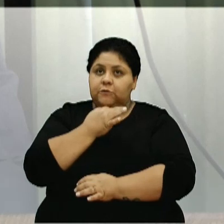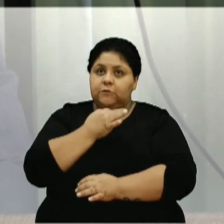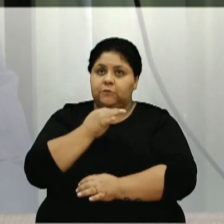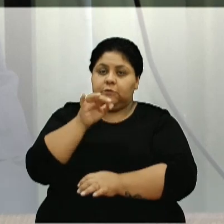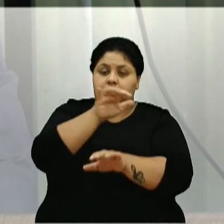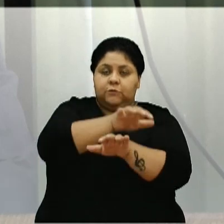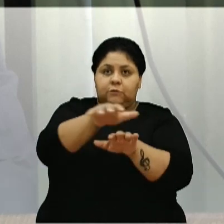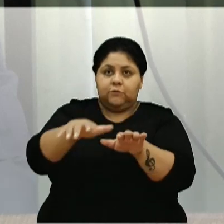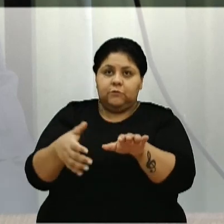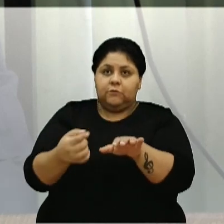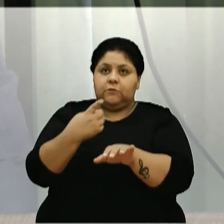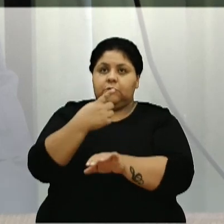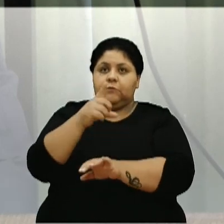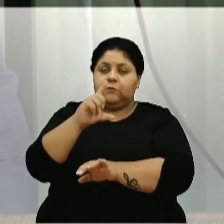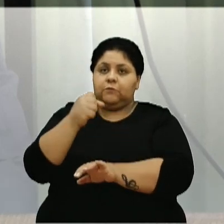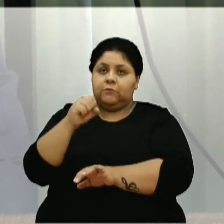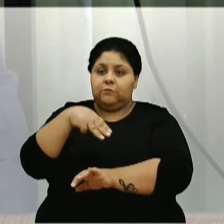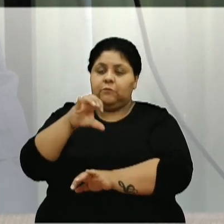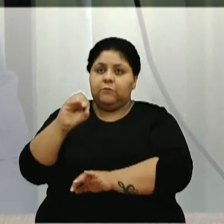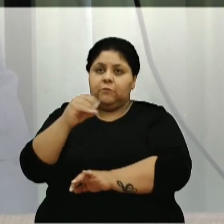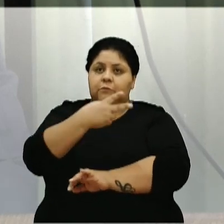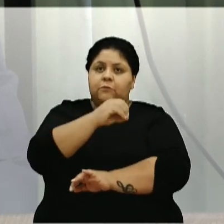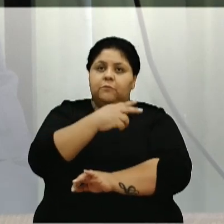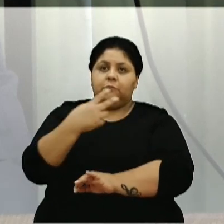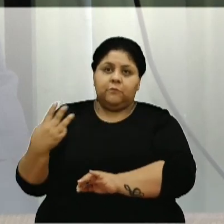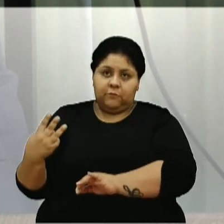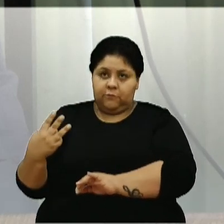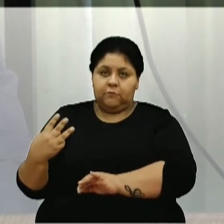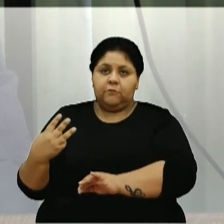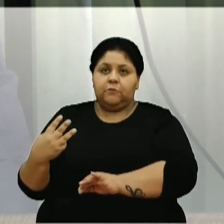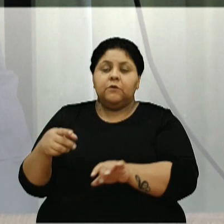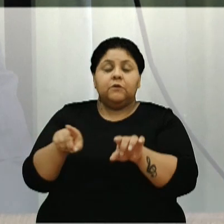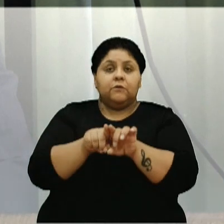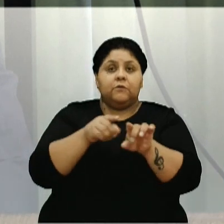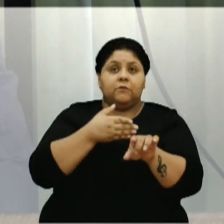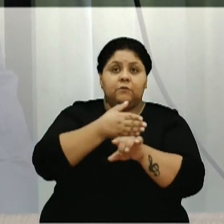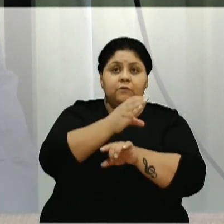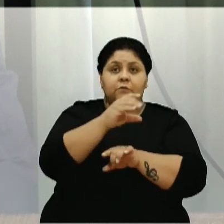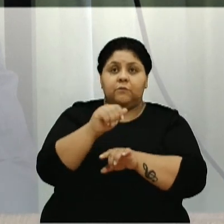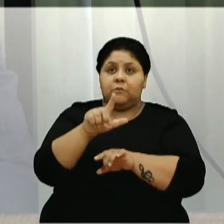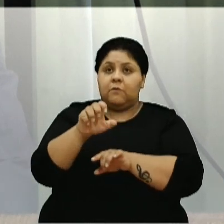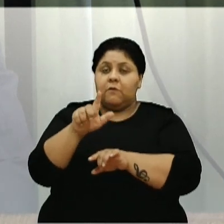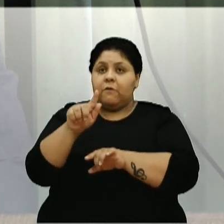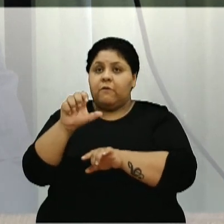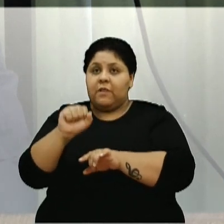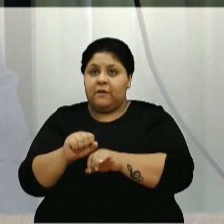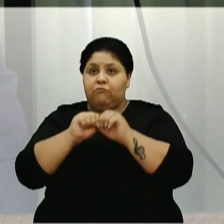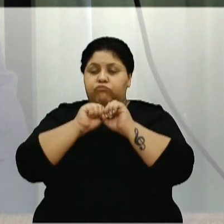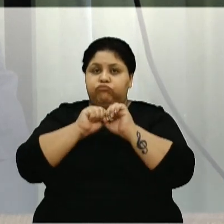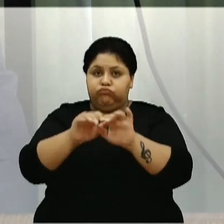na data de 10 de maio de 2024, e pelos membros do CALEGES e convites